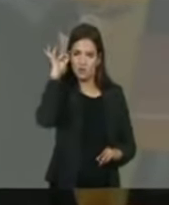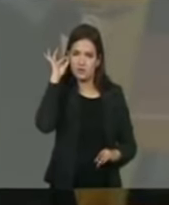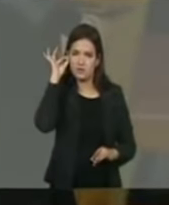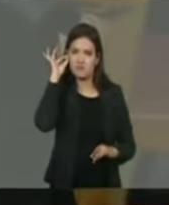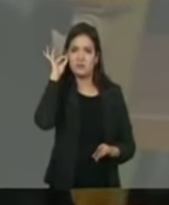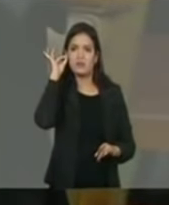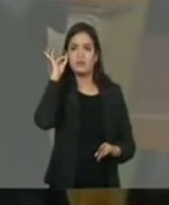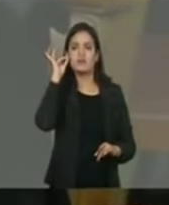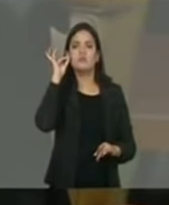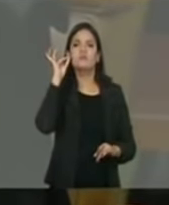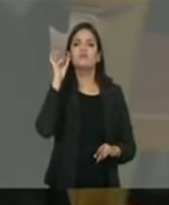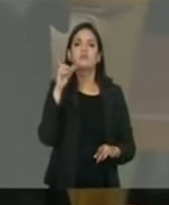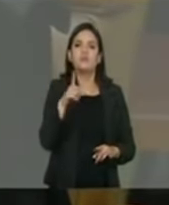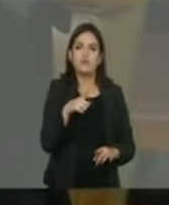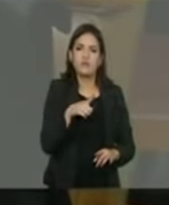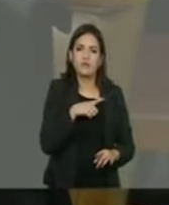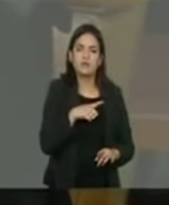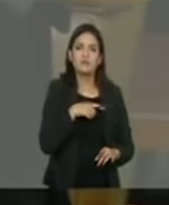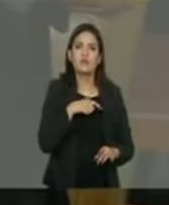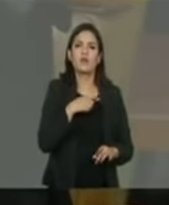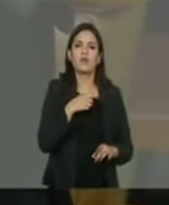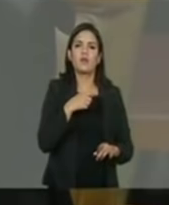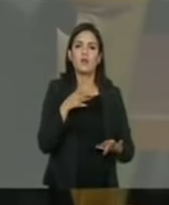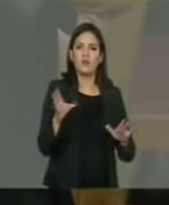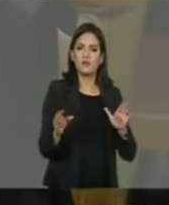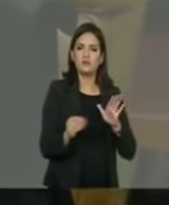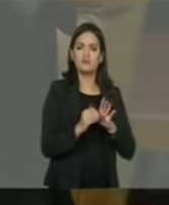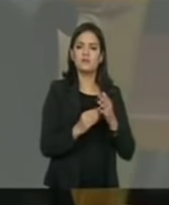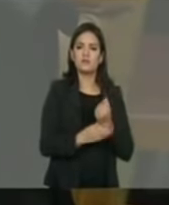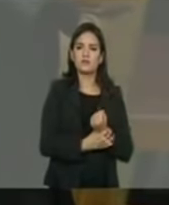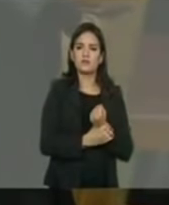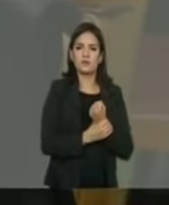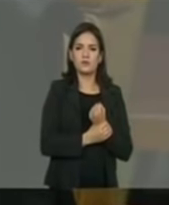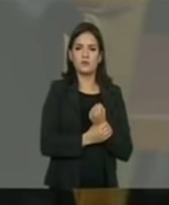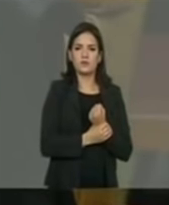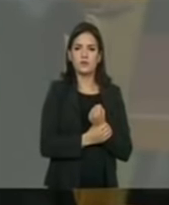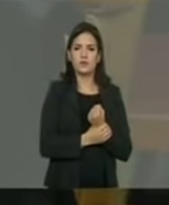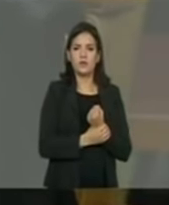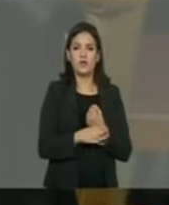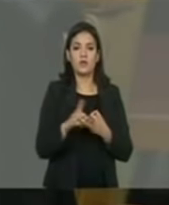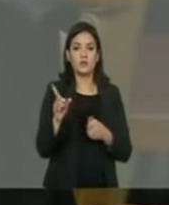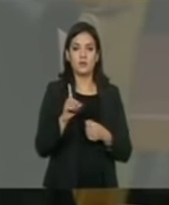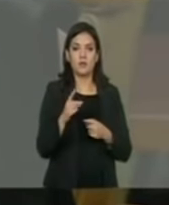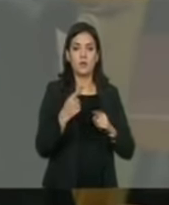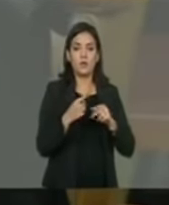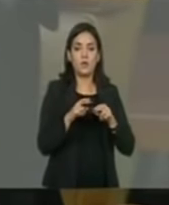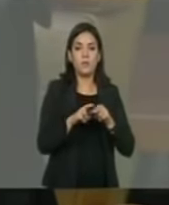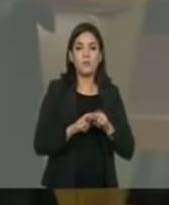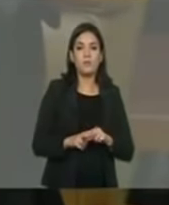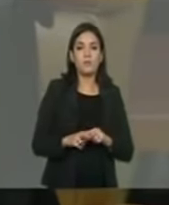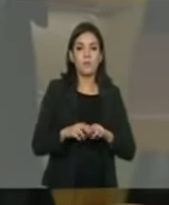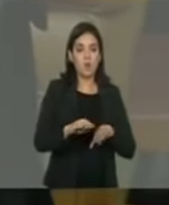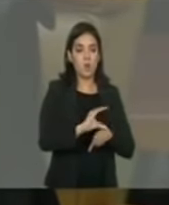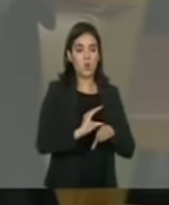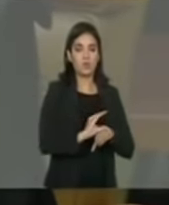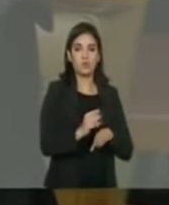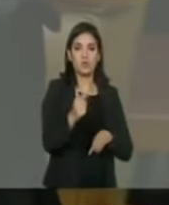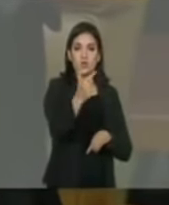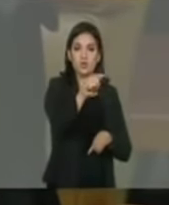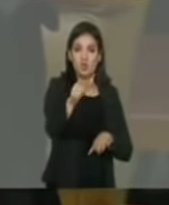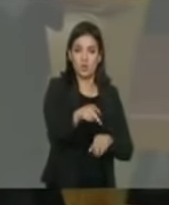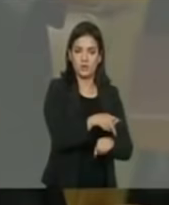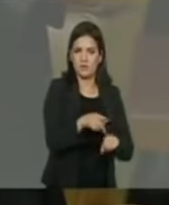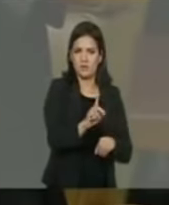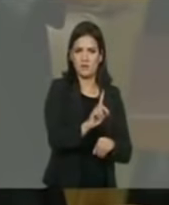vem proclamado e assegurado não por constituições de outros países mas por nossa própria